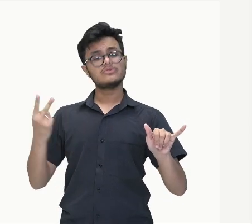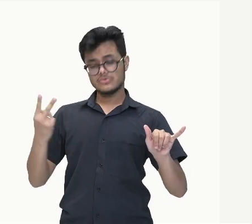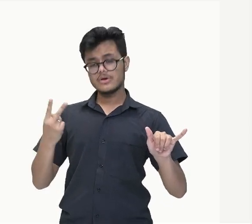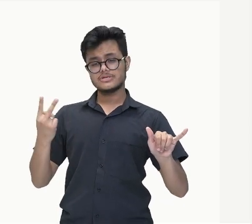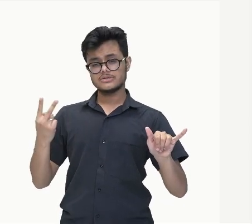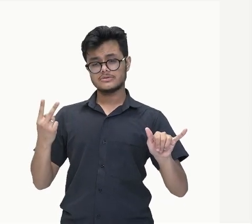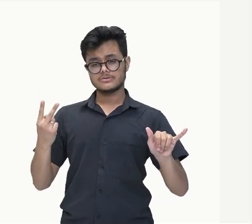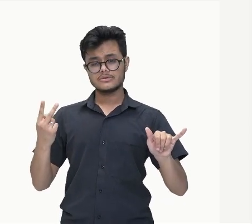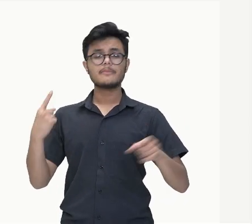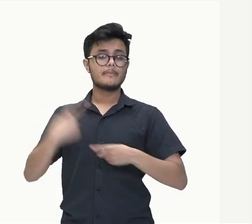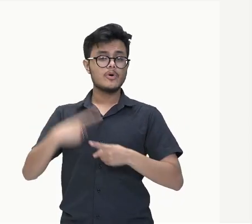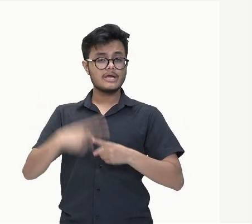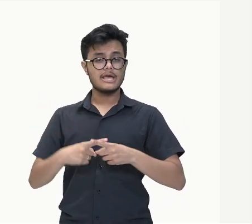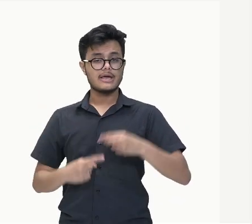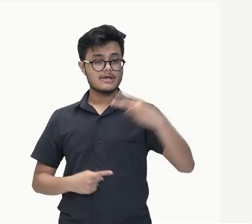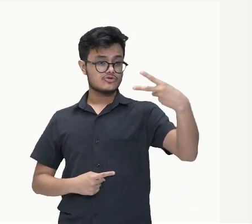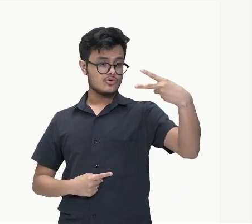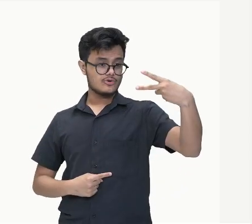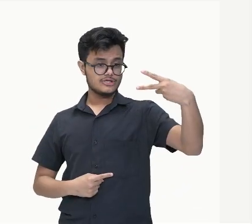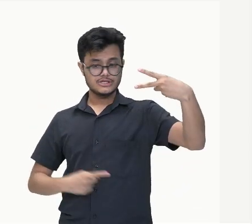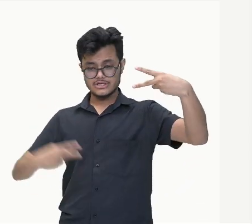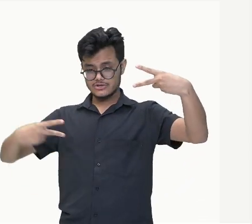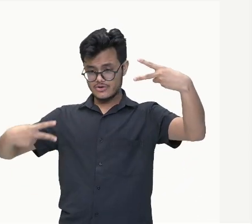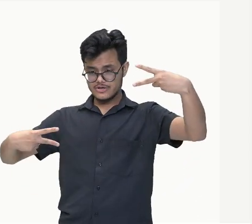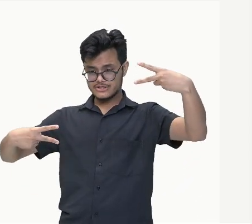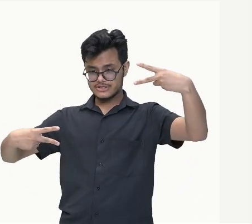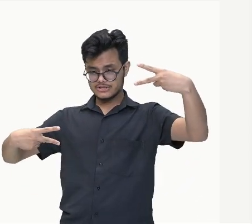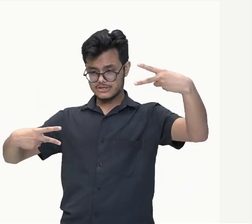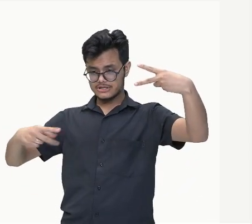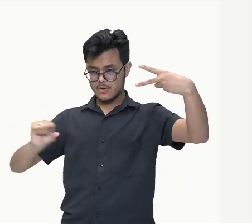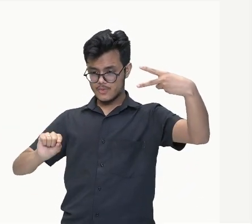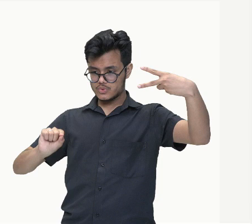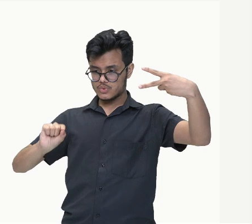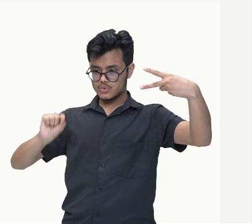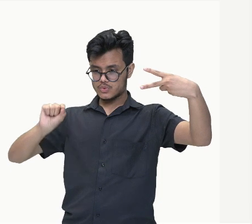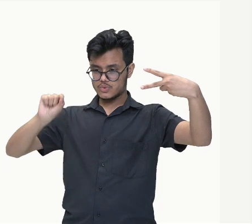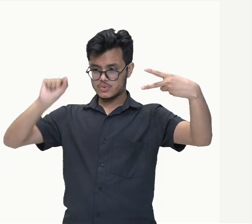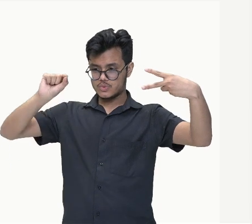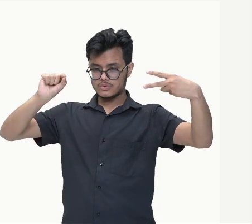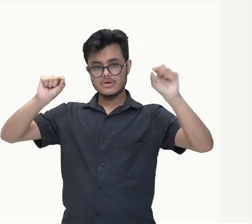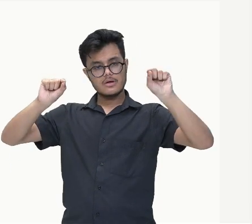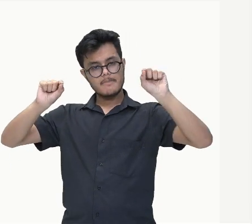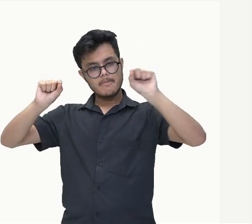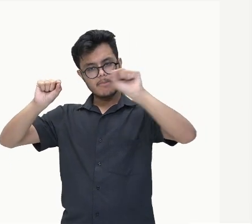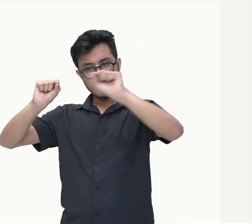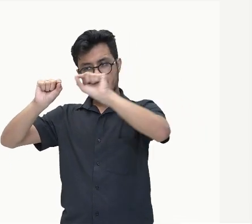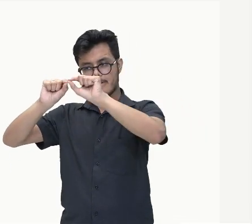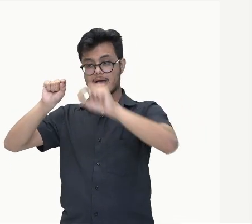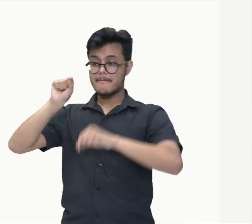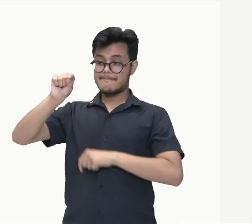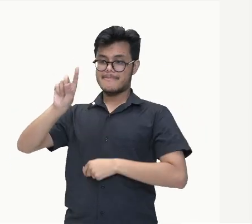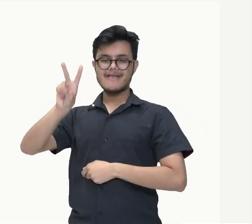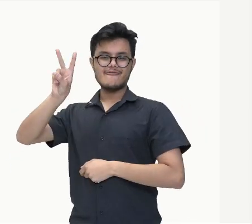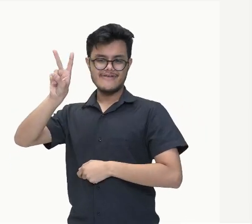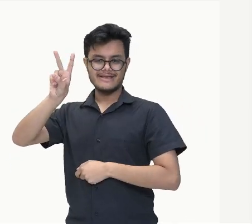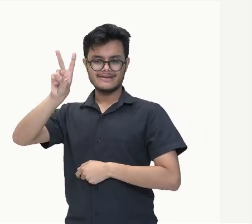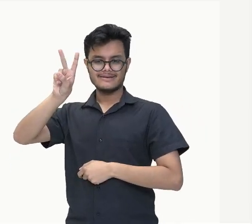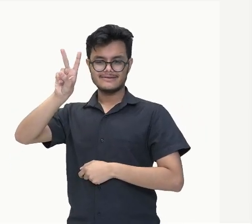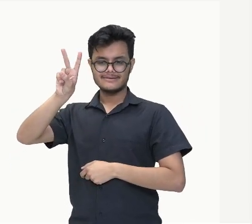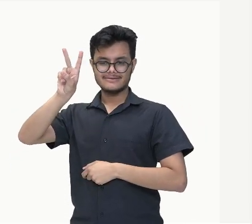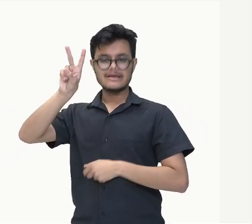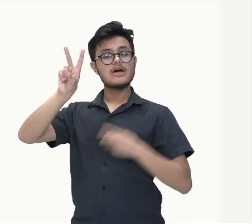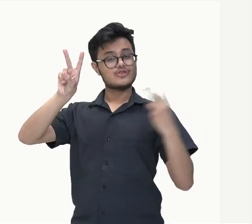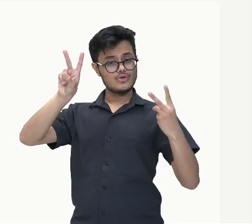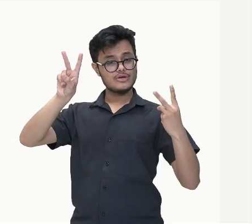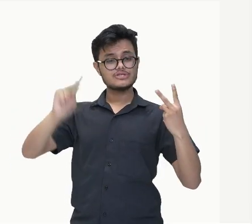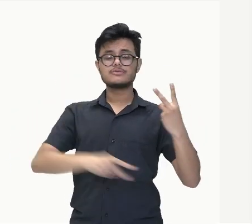também. Então, aqui estão as minhas duas coordenadas. Portanto, o vértice da minha parábola